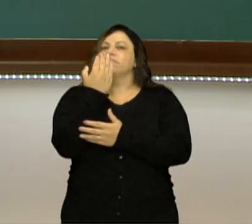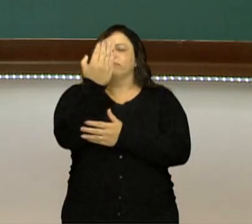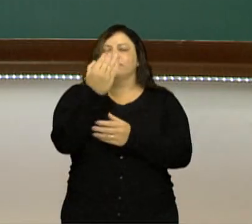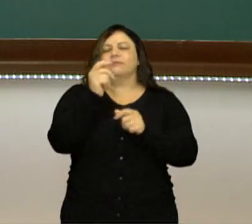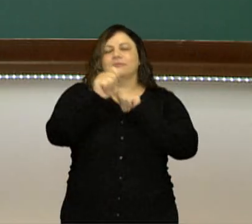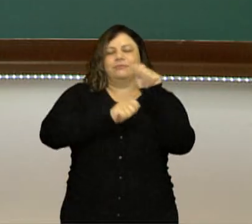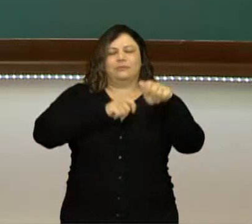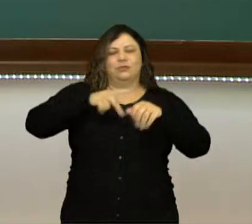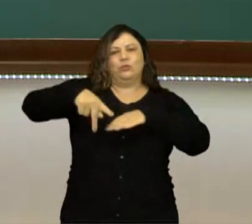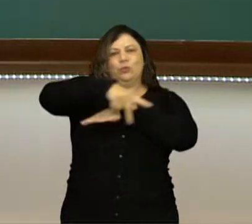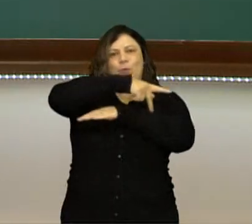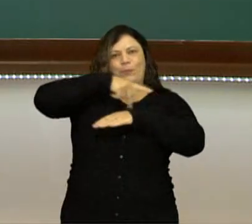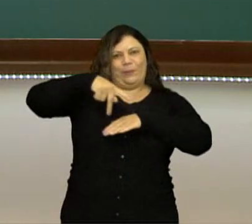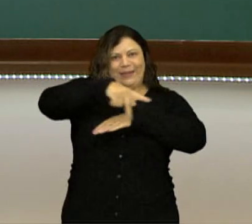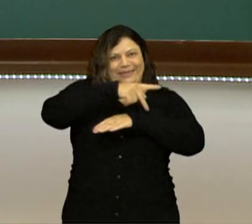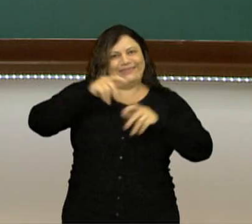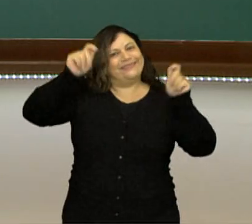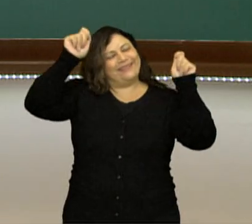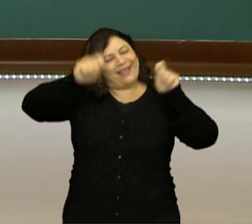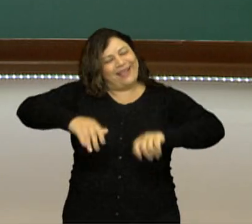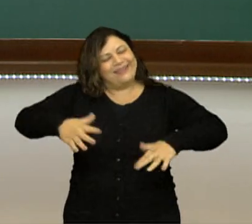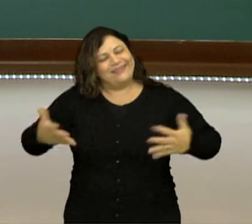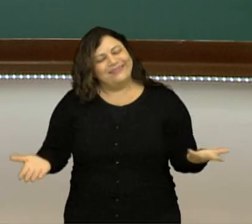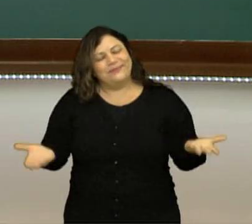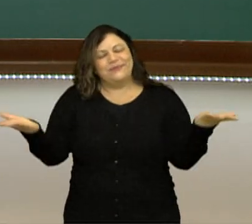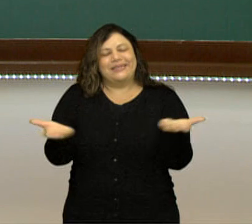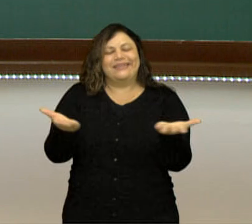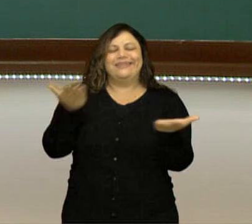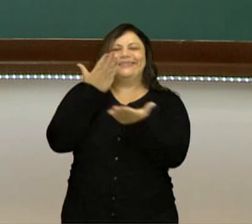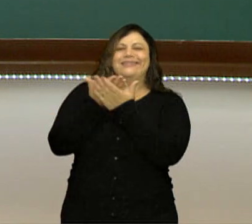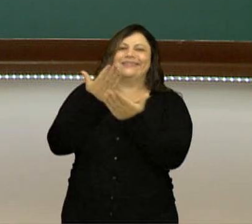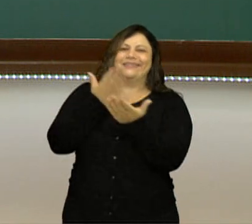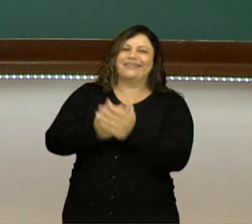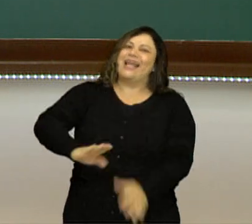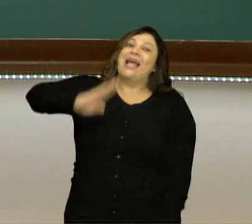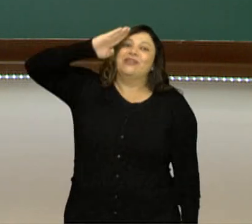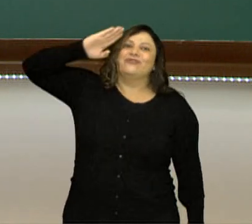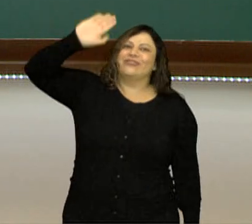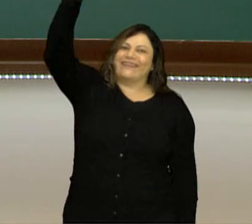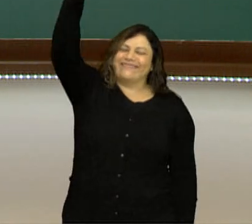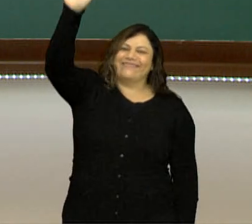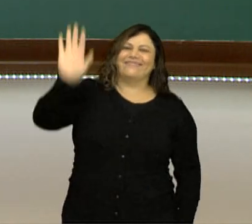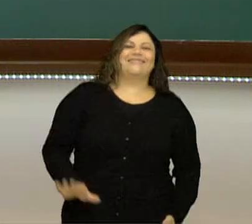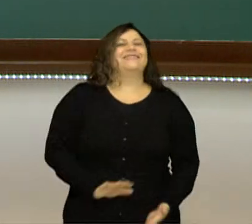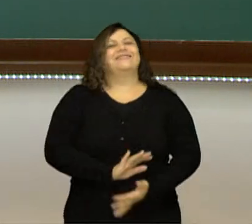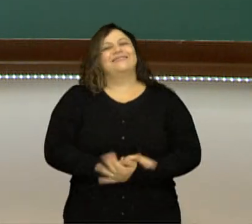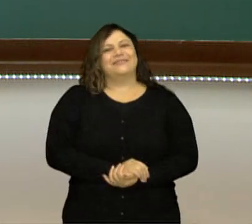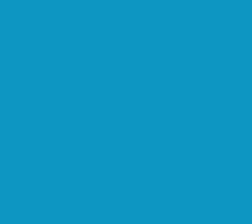Soviética. É isso, povo. Ficamos por aqui nessa aula, galera. Tchau, povo!